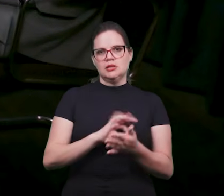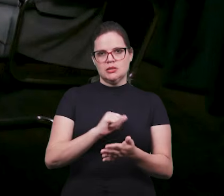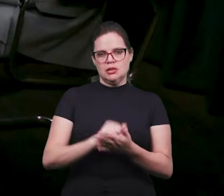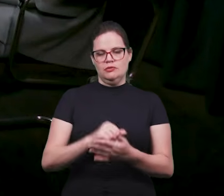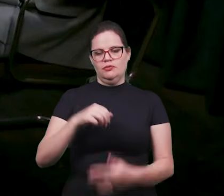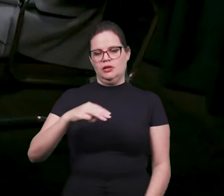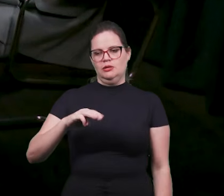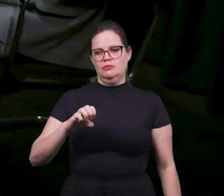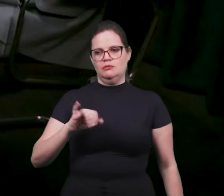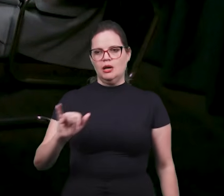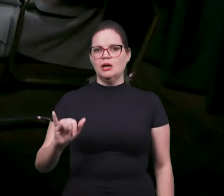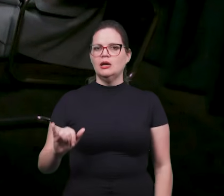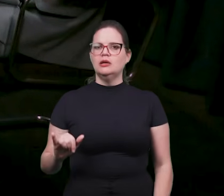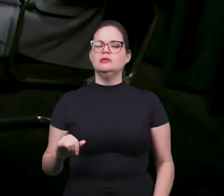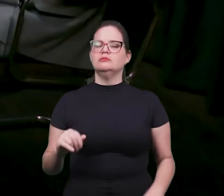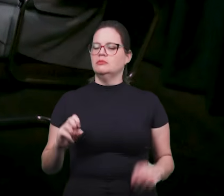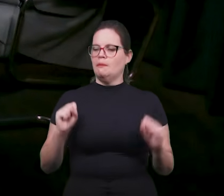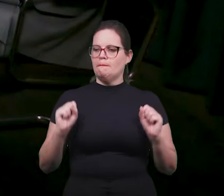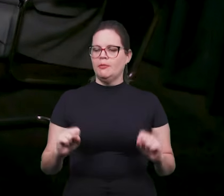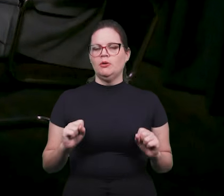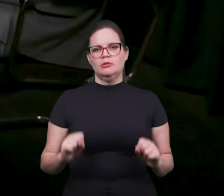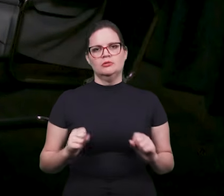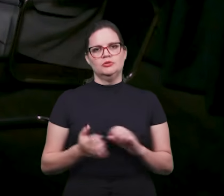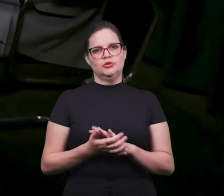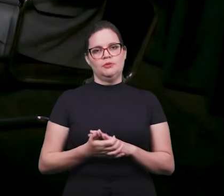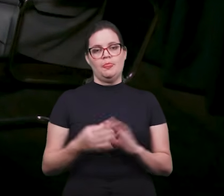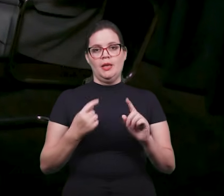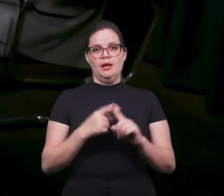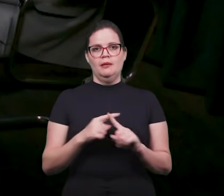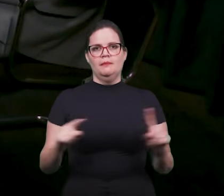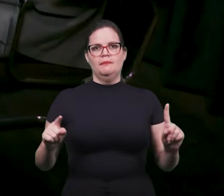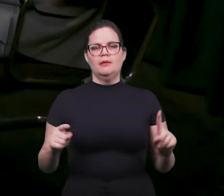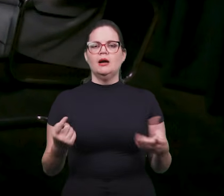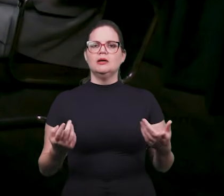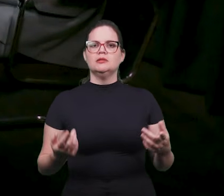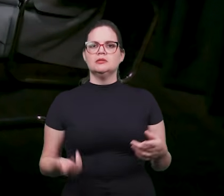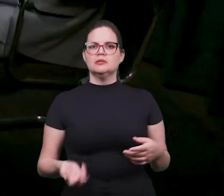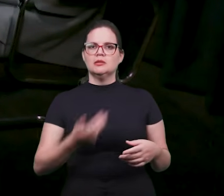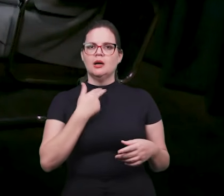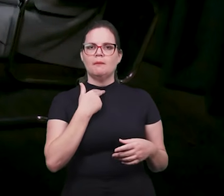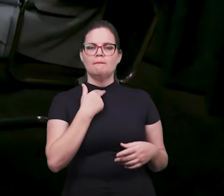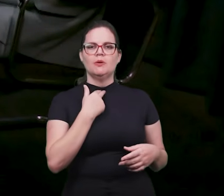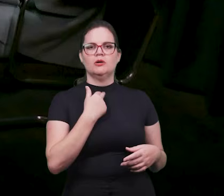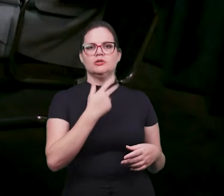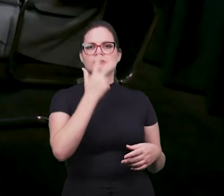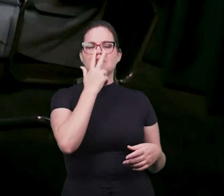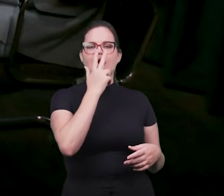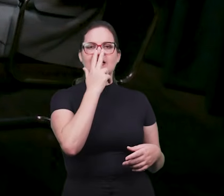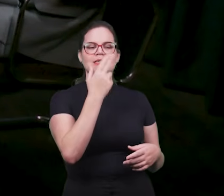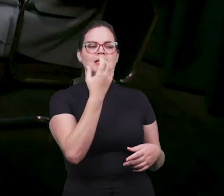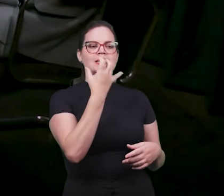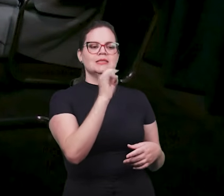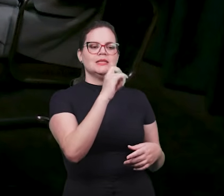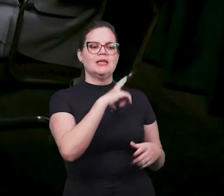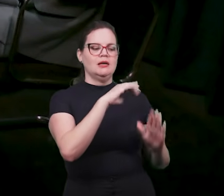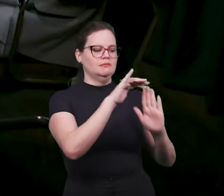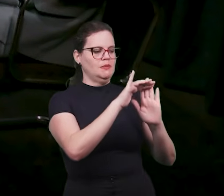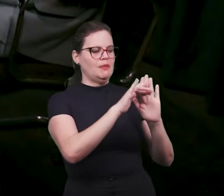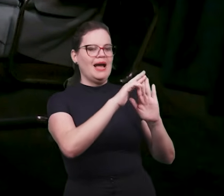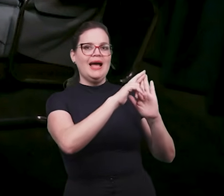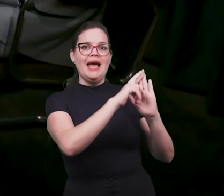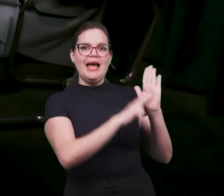atividade com uma outra atividade, digamos assim, como CLT, enfim, a não ser que haja alguma